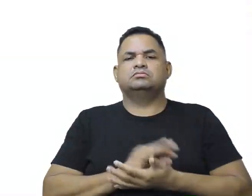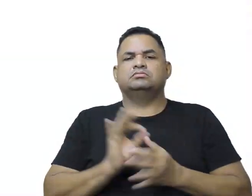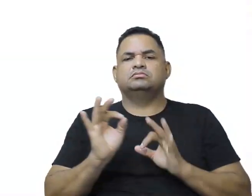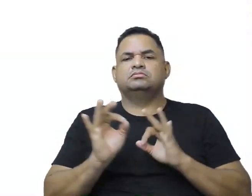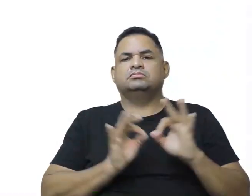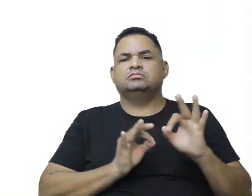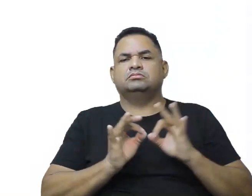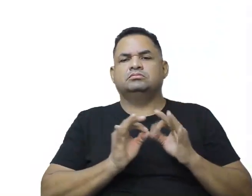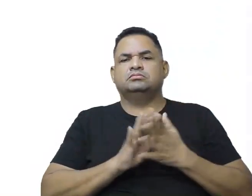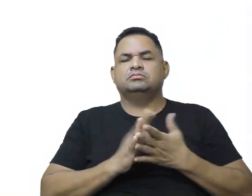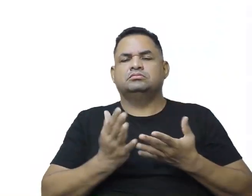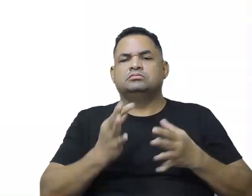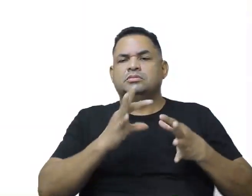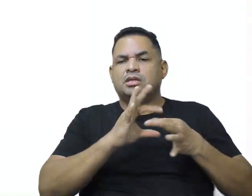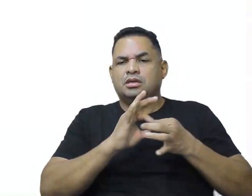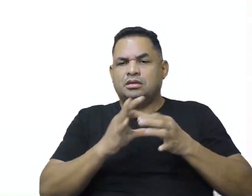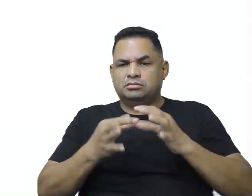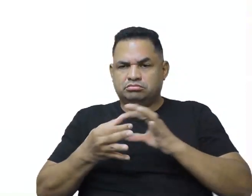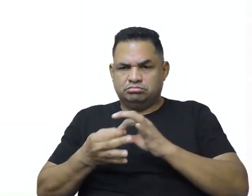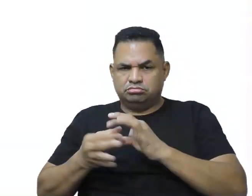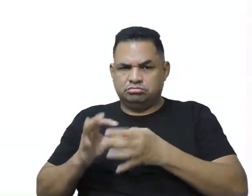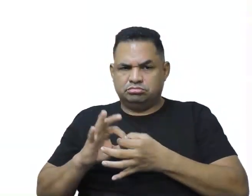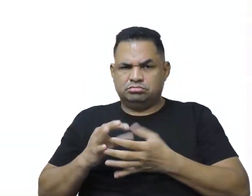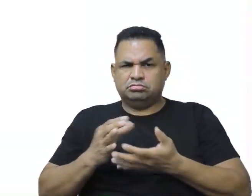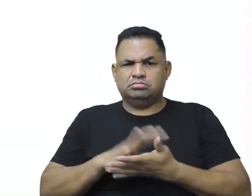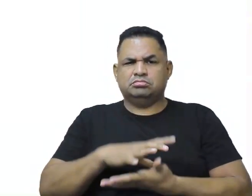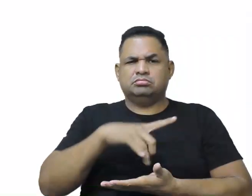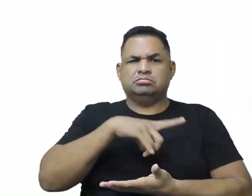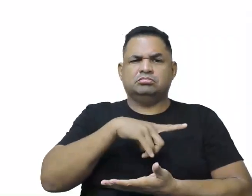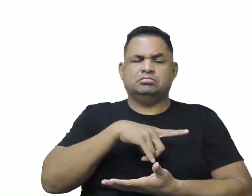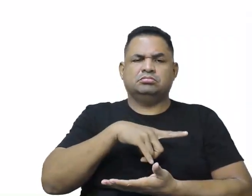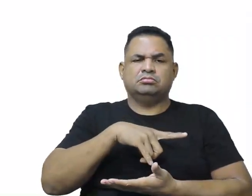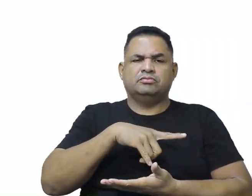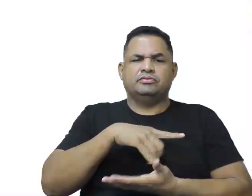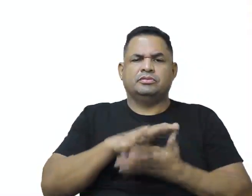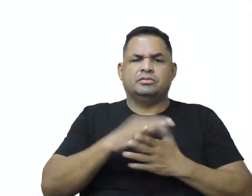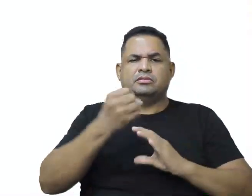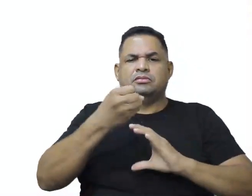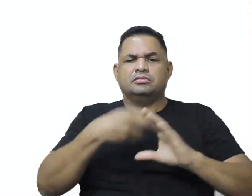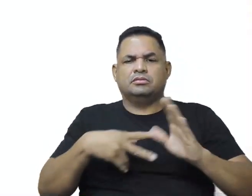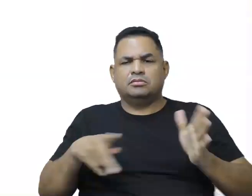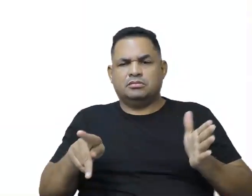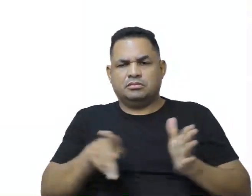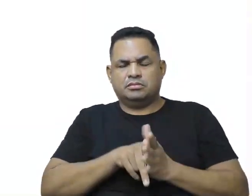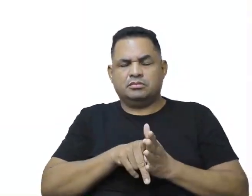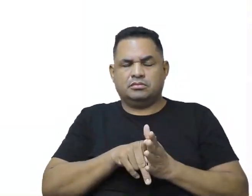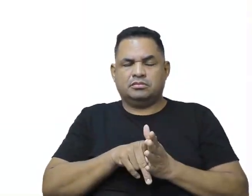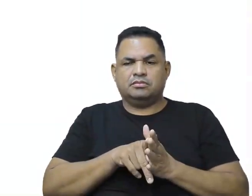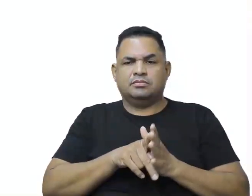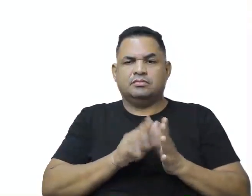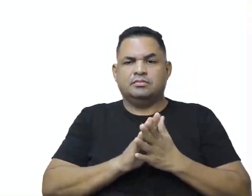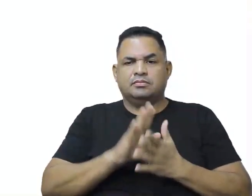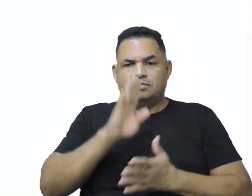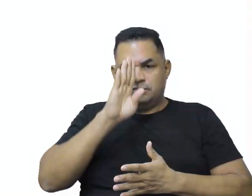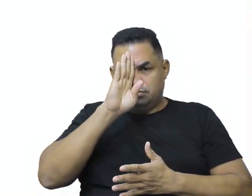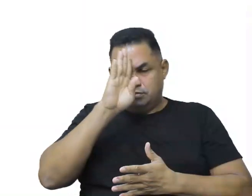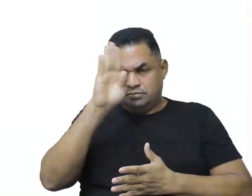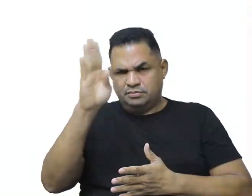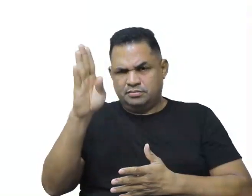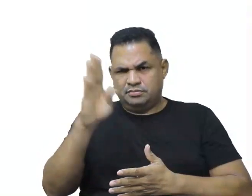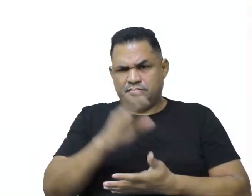formados por elementos interdependentes o que eles davam características próprias